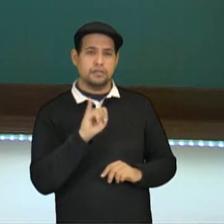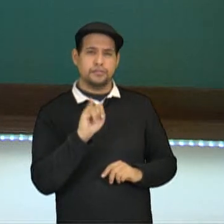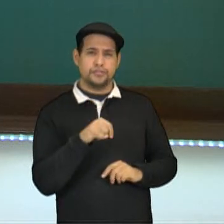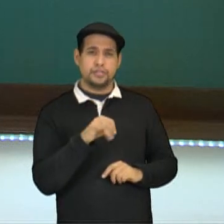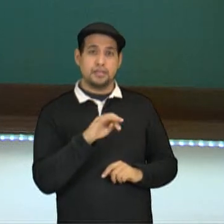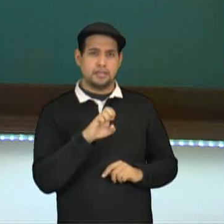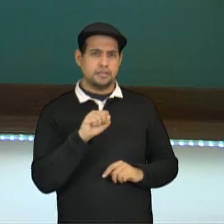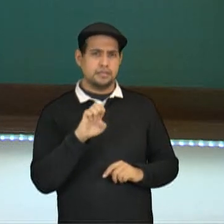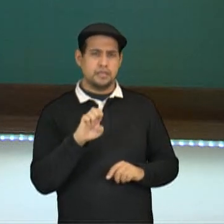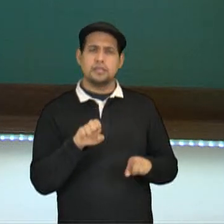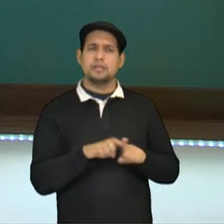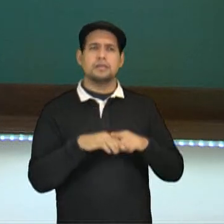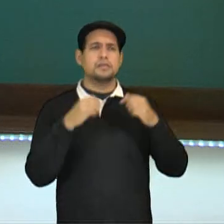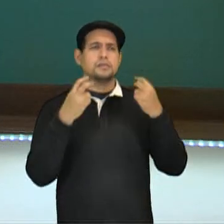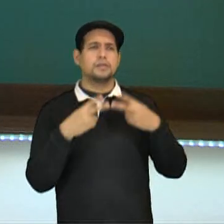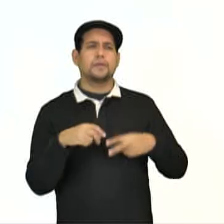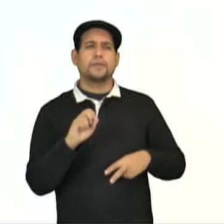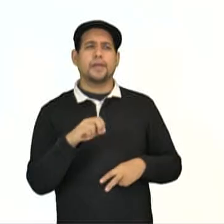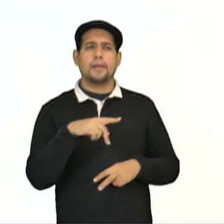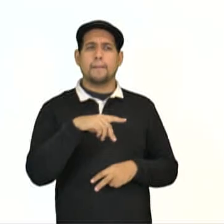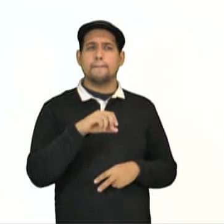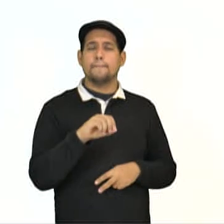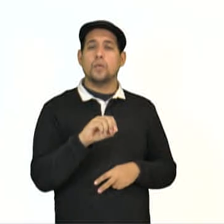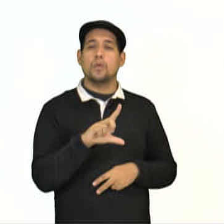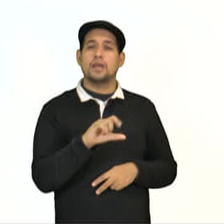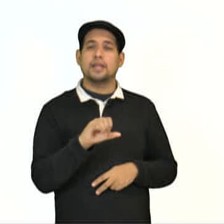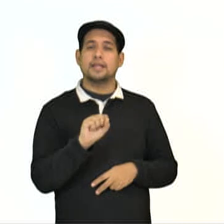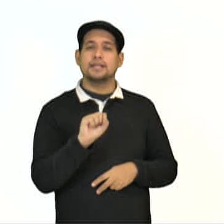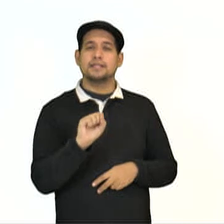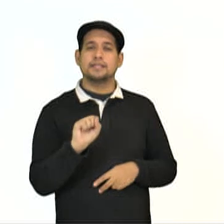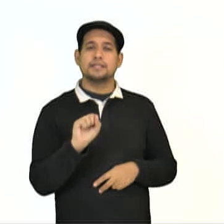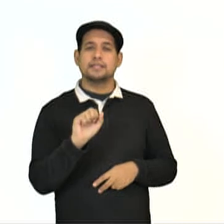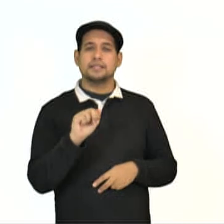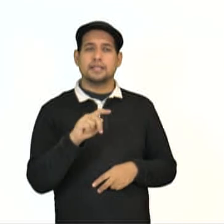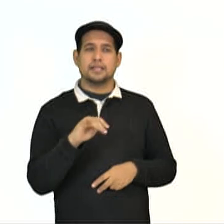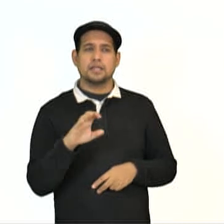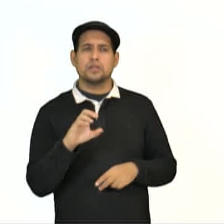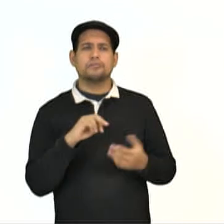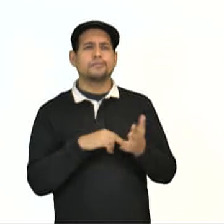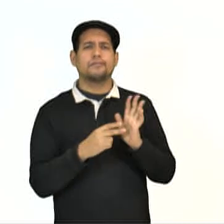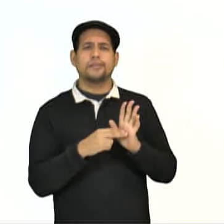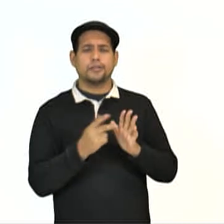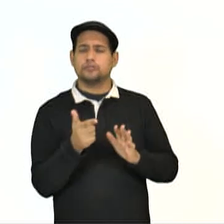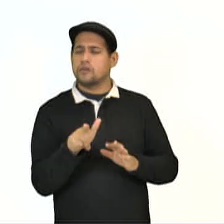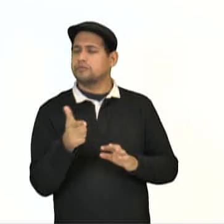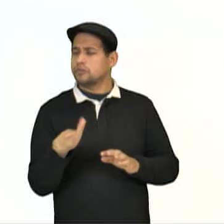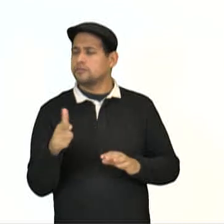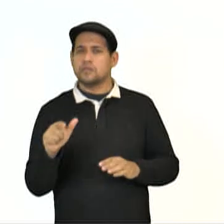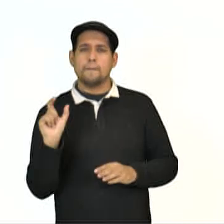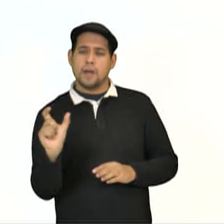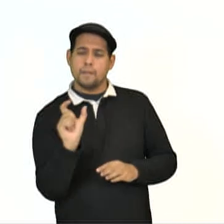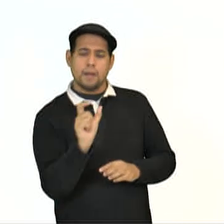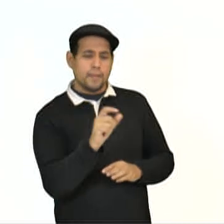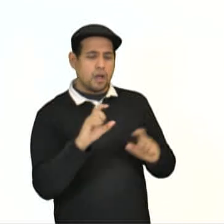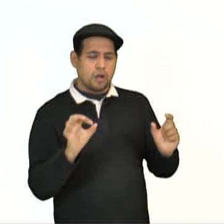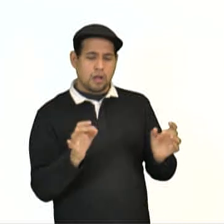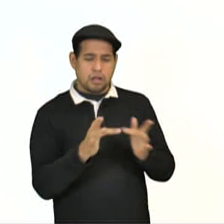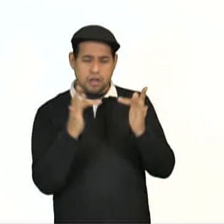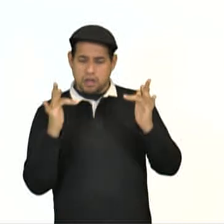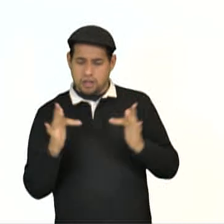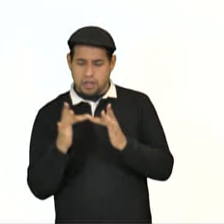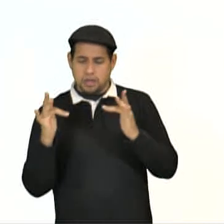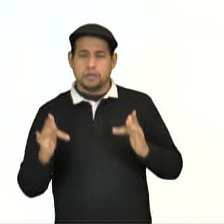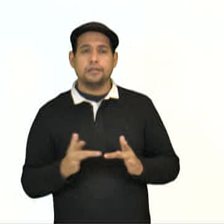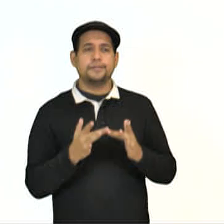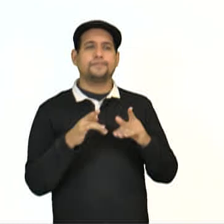do polissíndeto. É o uso repetido de conectivos, das conjunções que ligam as palavras, que dão sentido